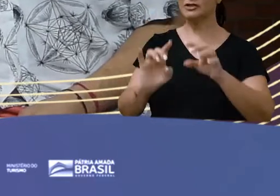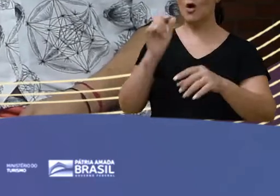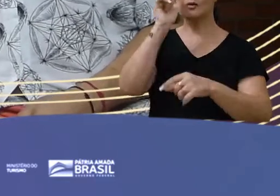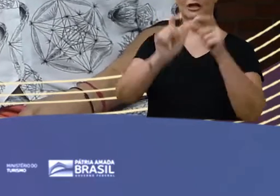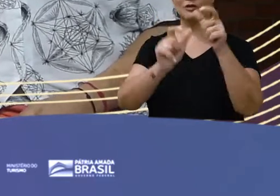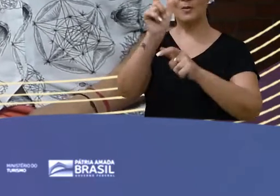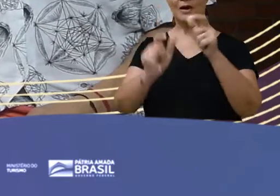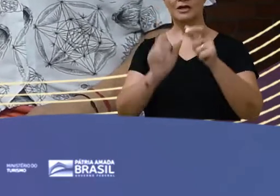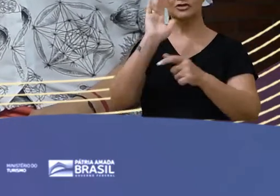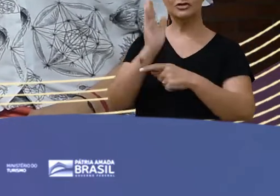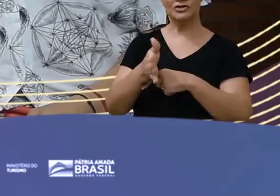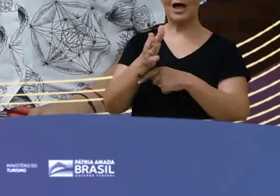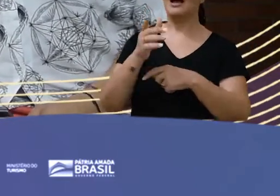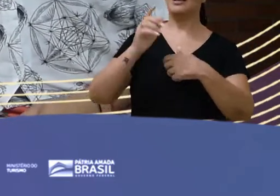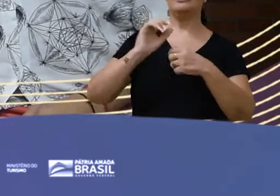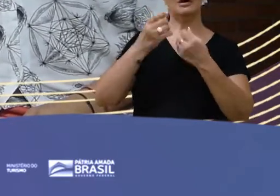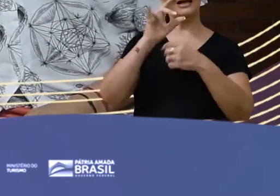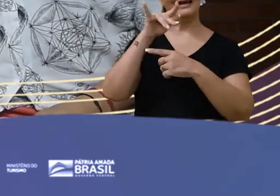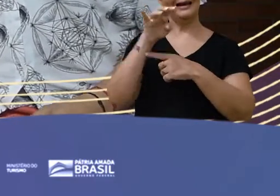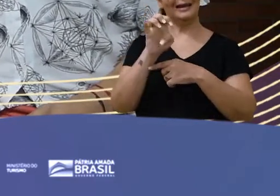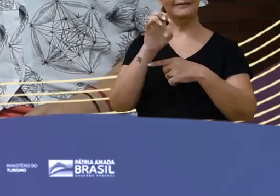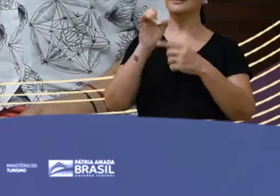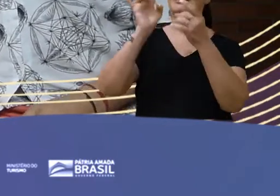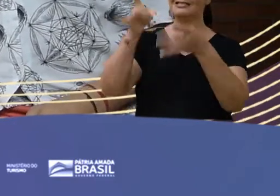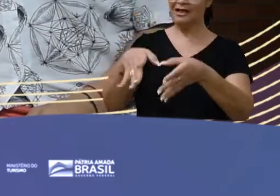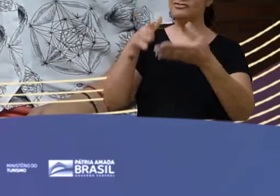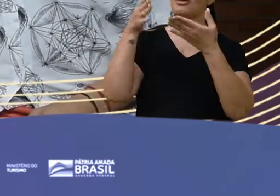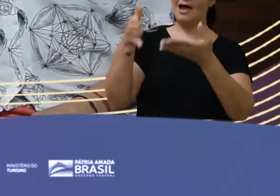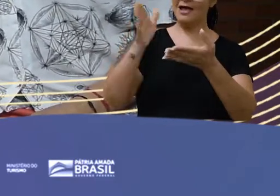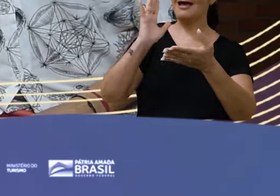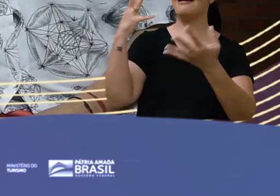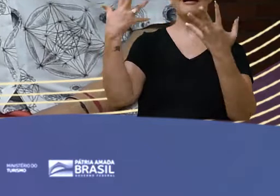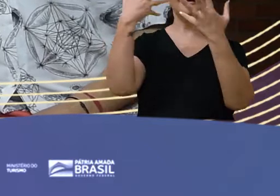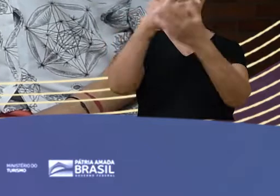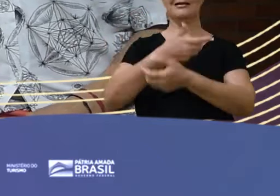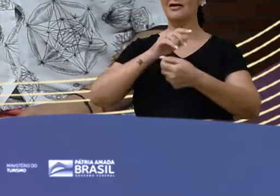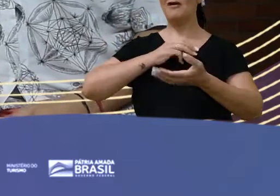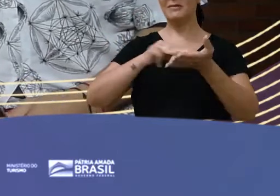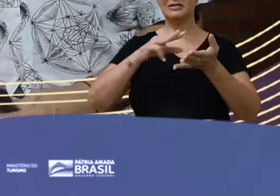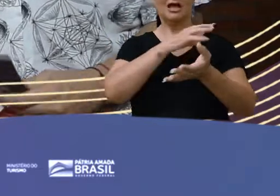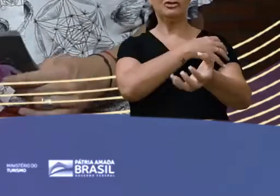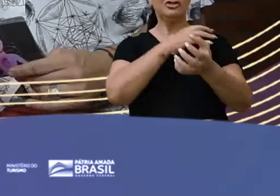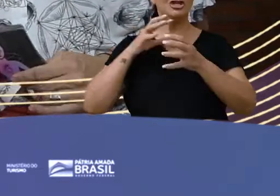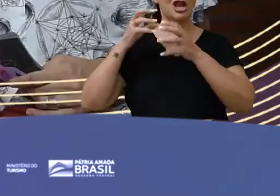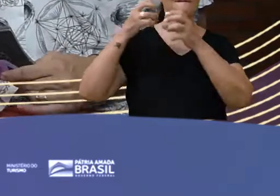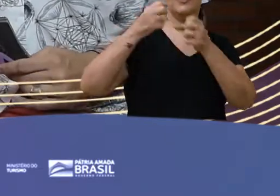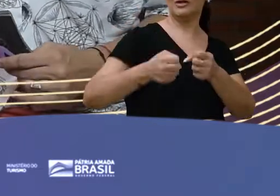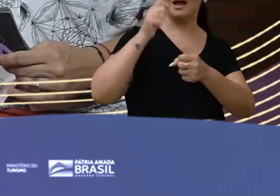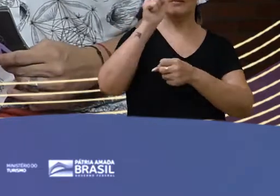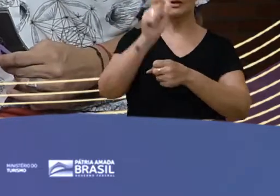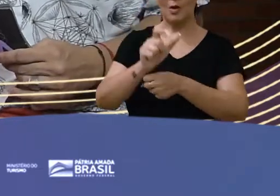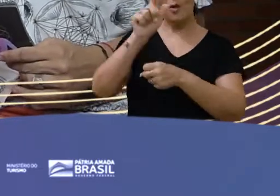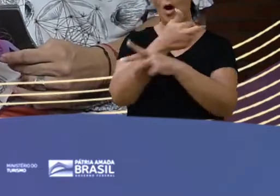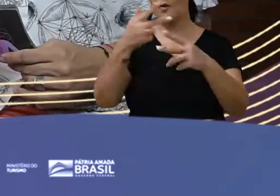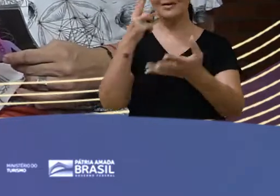já lançou um clipe, Deixa Ela, assista, incrível, uma mensagem de empoderamento feminino. Inclusive, é uma coisa que ela sempre traz nas